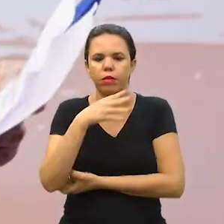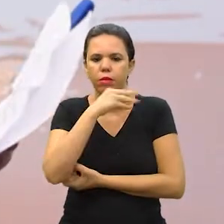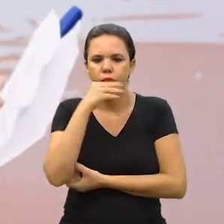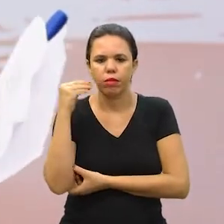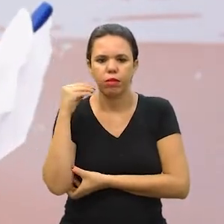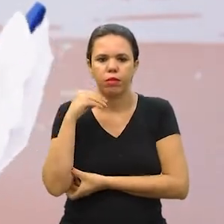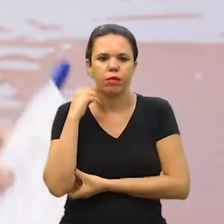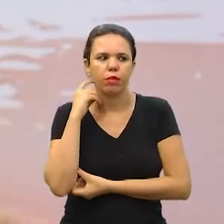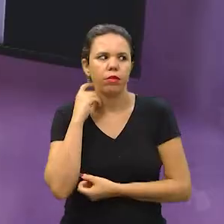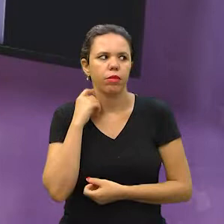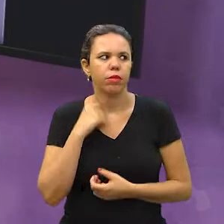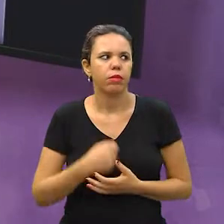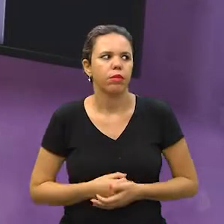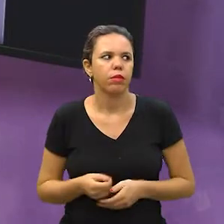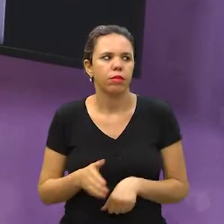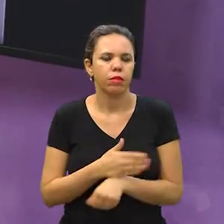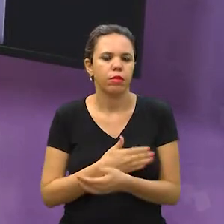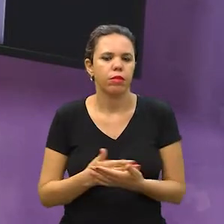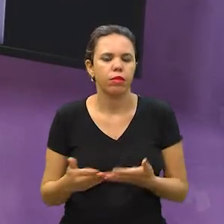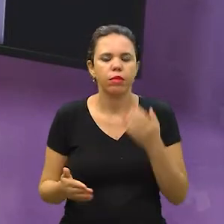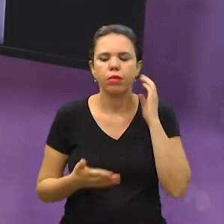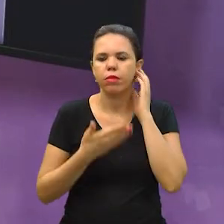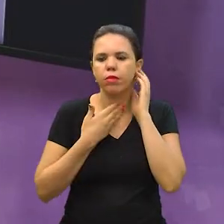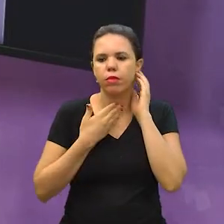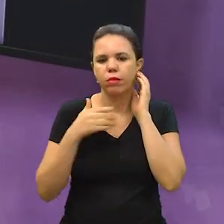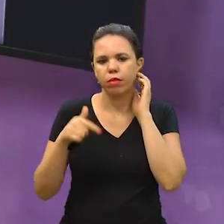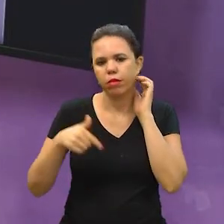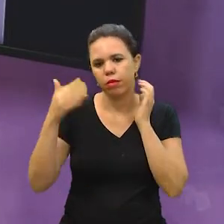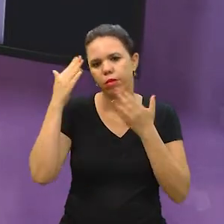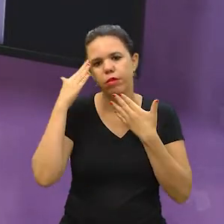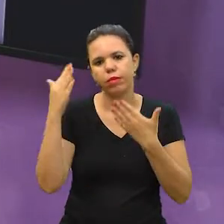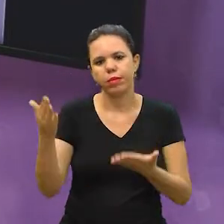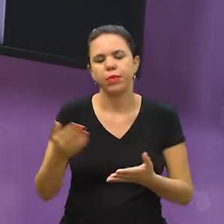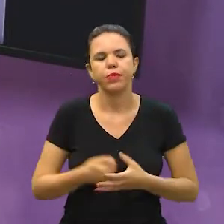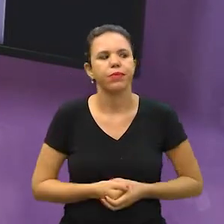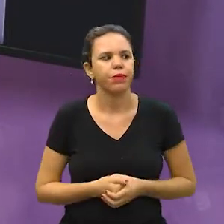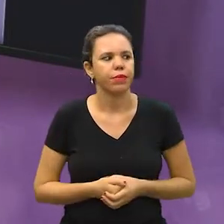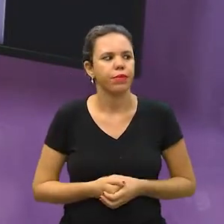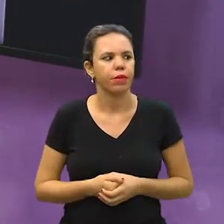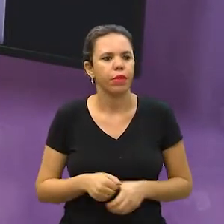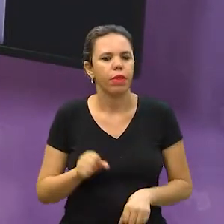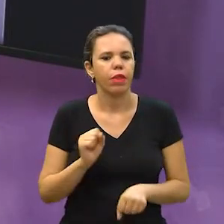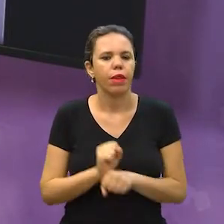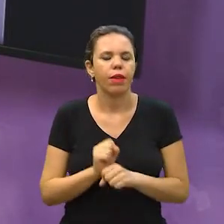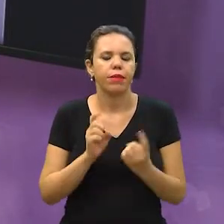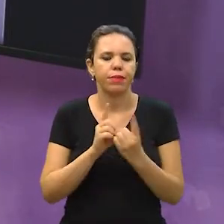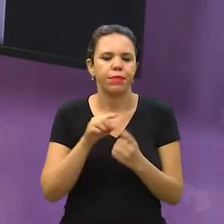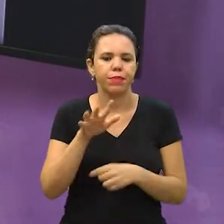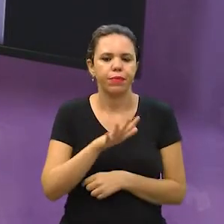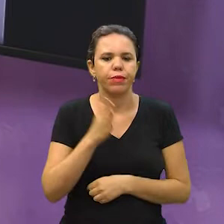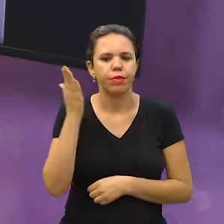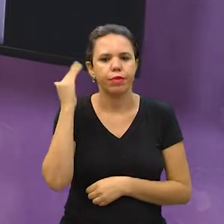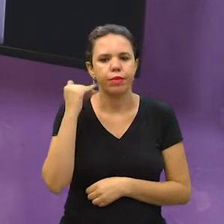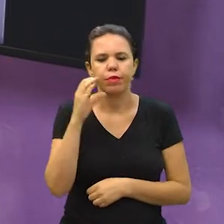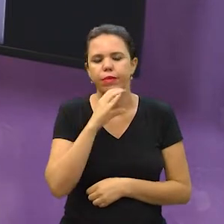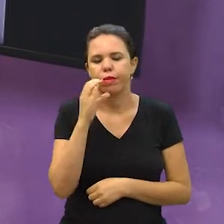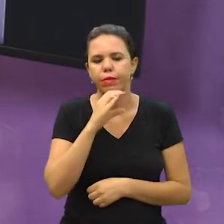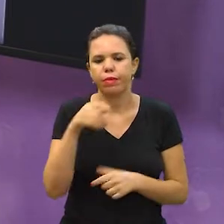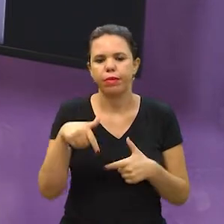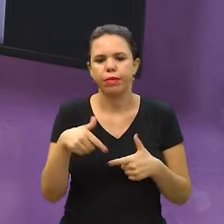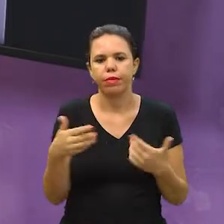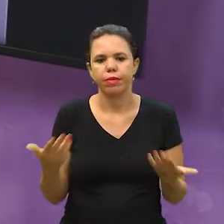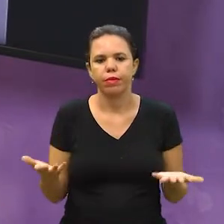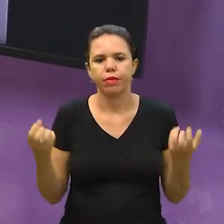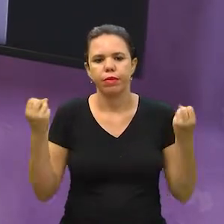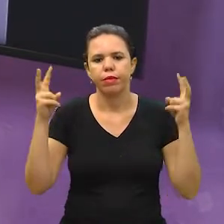e adolescência. Priscila, antes de começar o nosso bate-papo, muito obrigada, viu, por aparar aí seus atendimentos, eu sei que é correria,